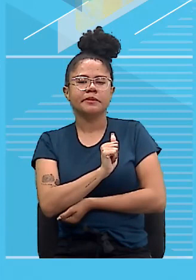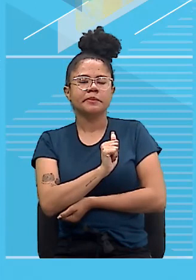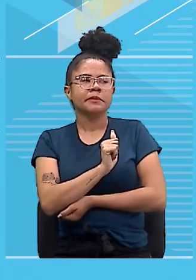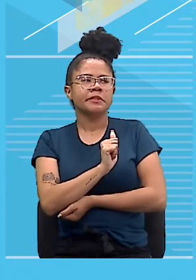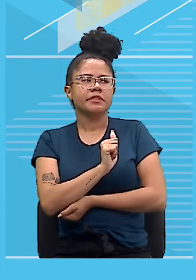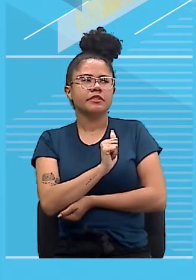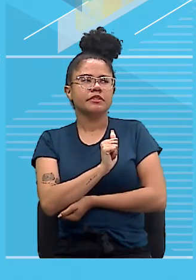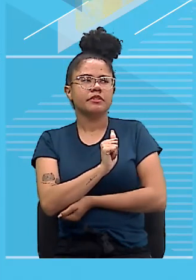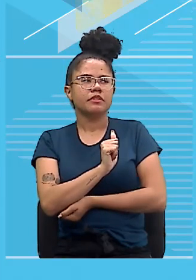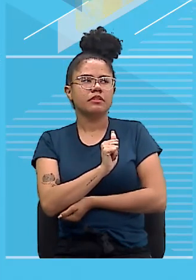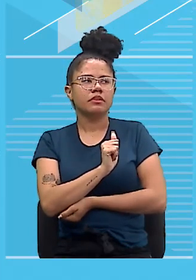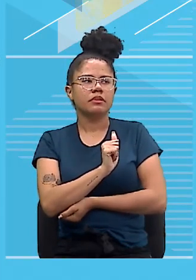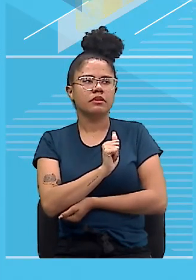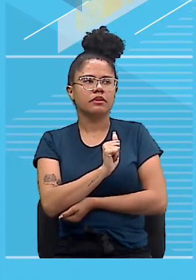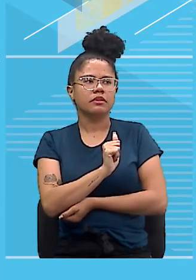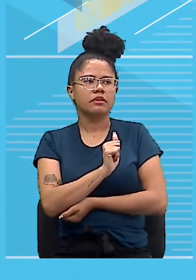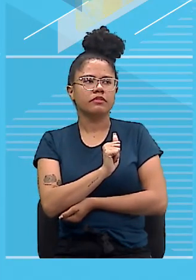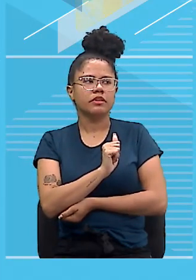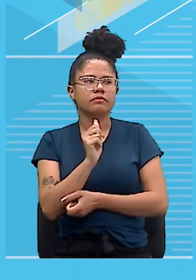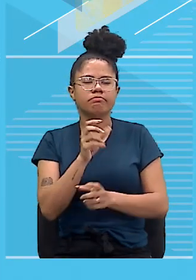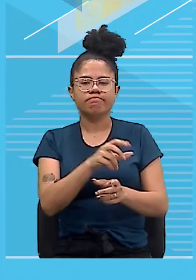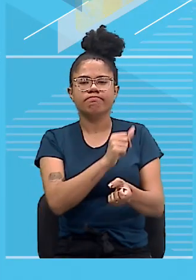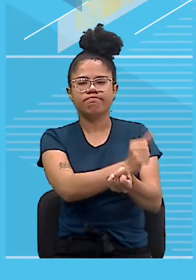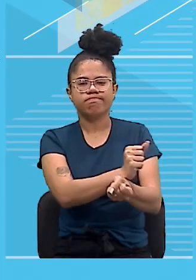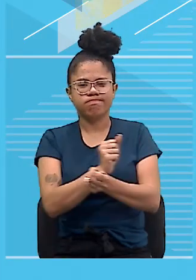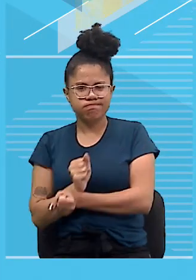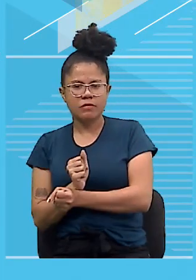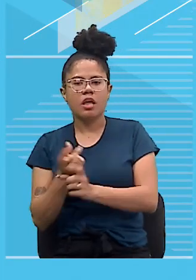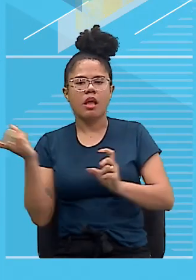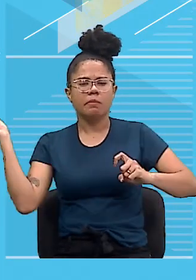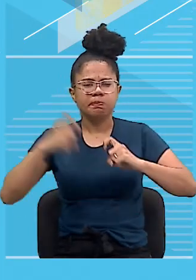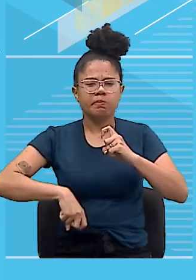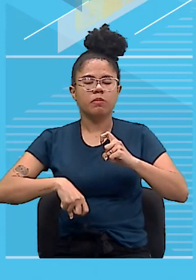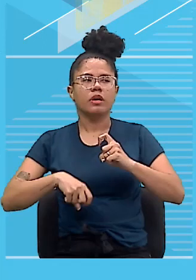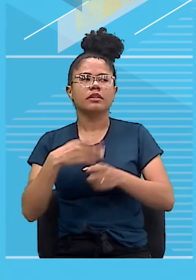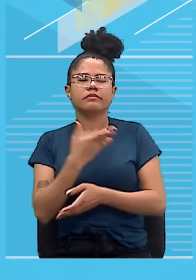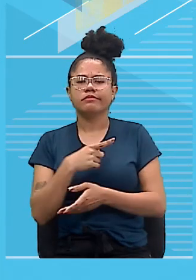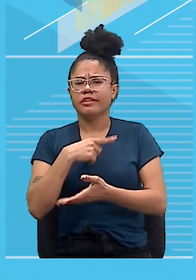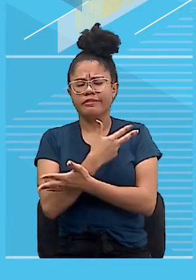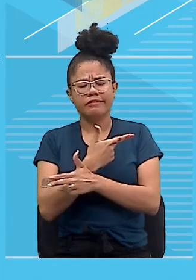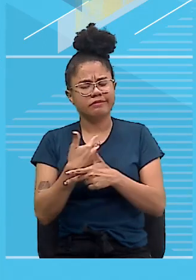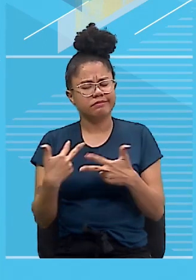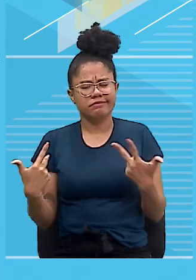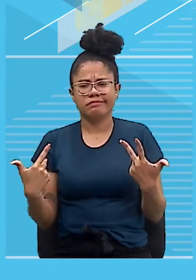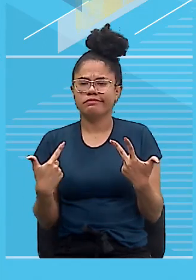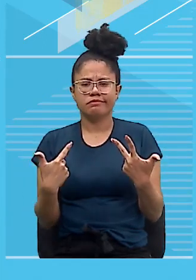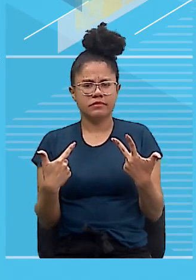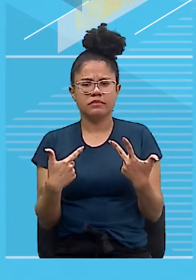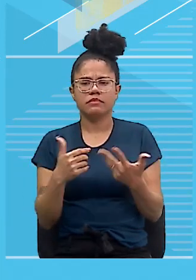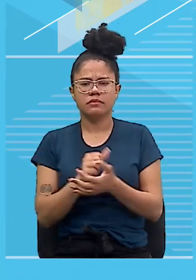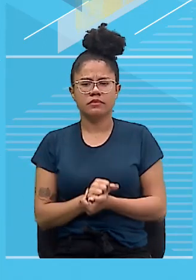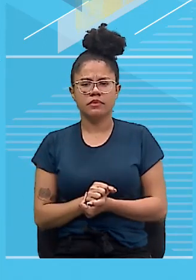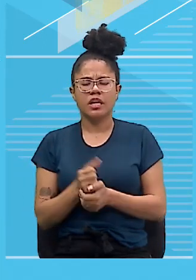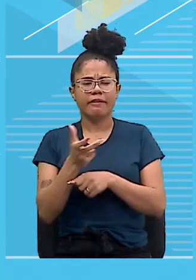viu tem várias reportagens várias várias várias várias várias várias meninas